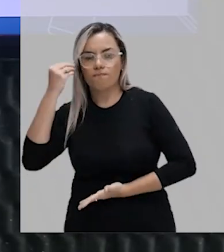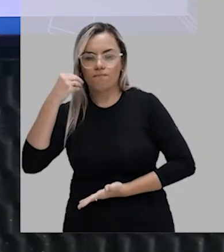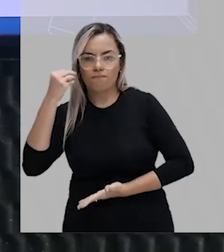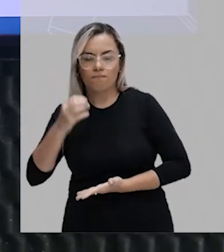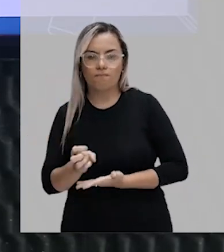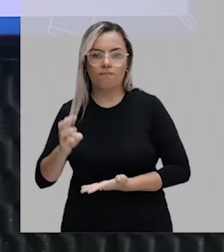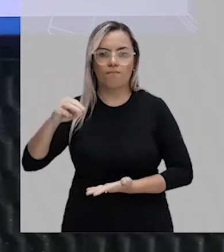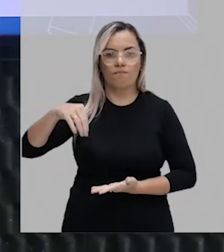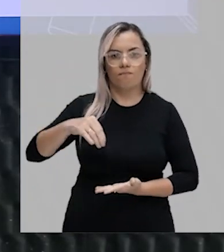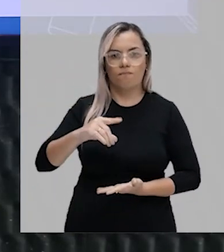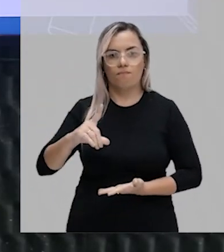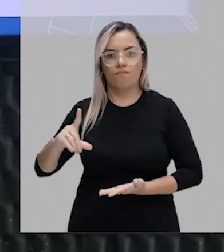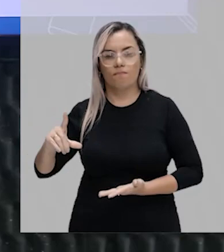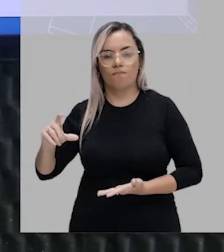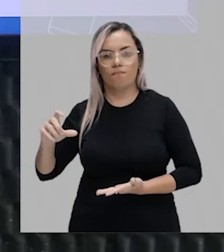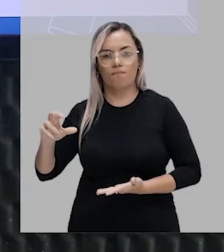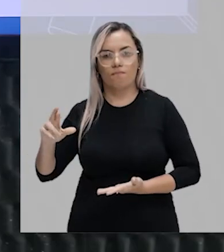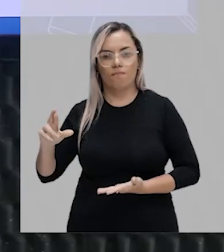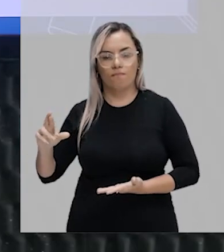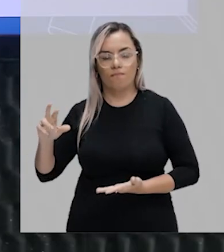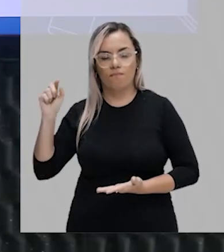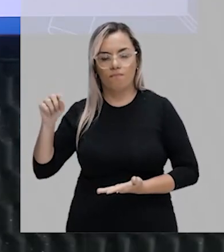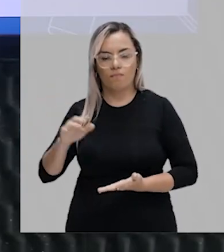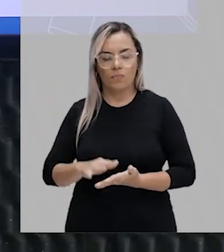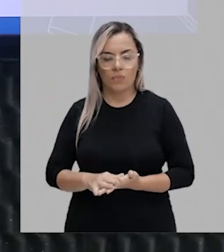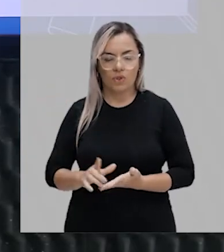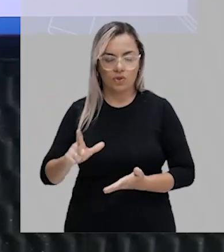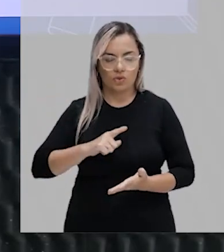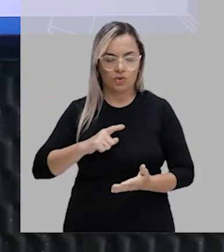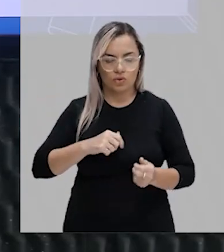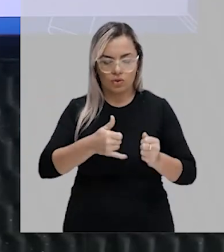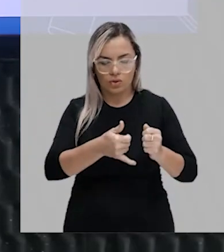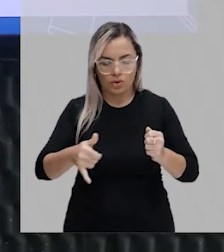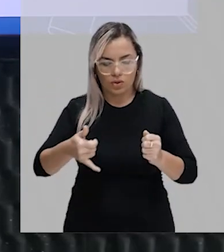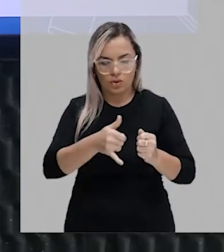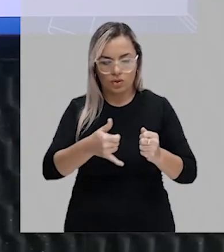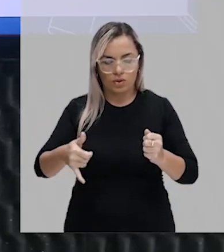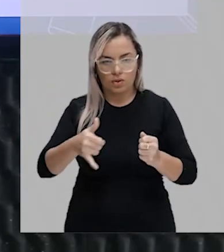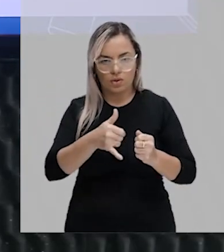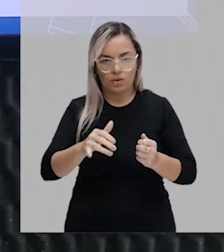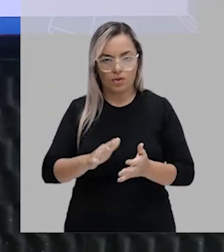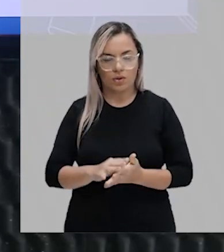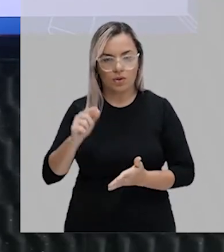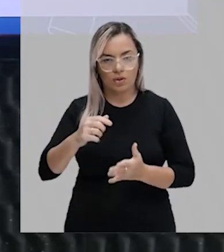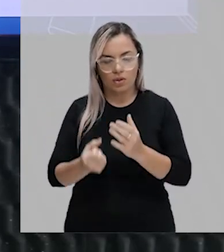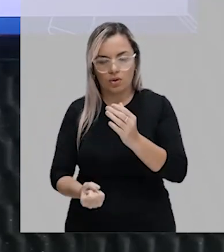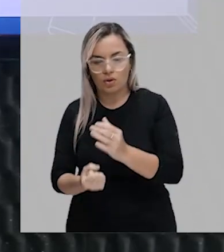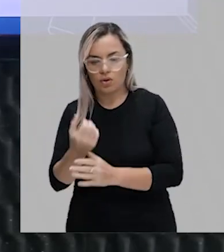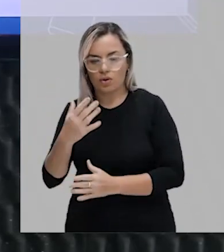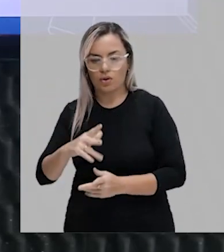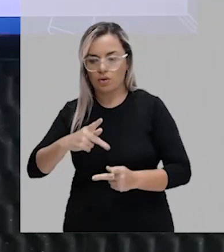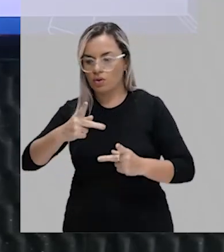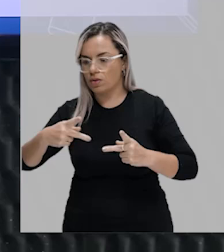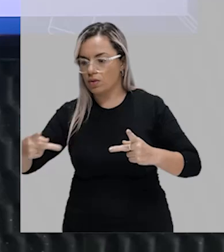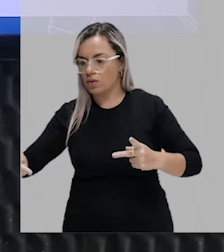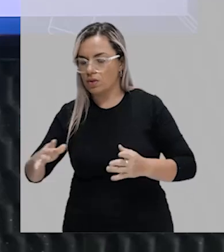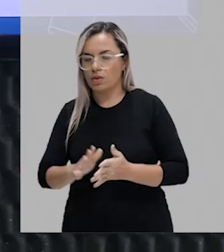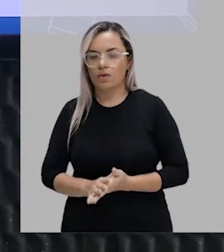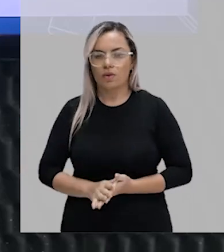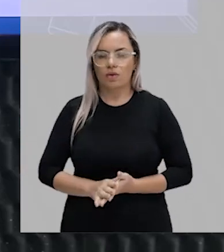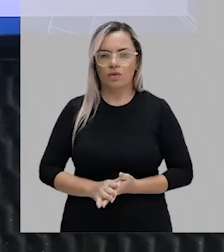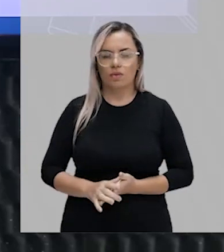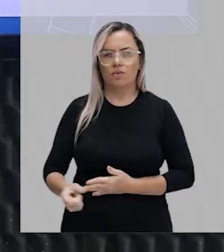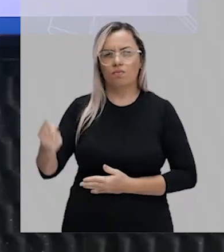foi constatado a presença dos aminoácidos, que são os componentes que formam as proteínas. Se você parar para analisar,